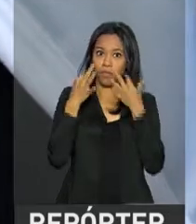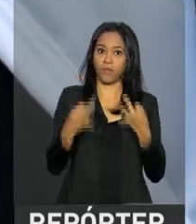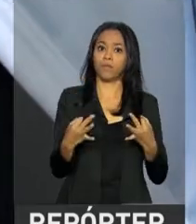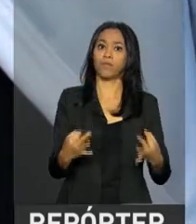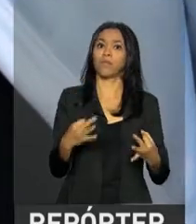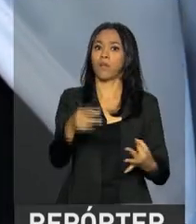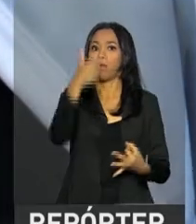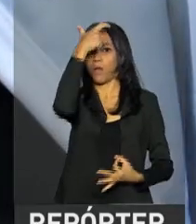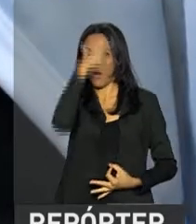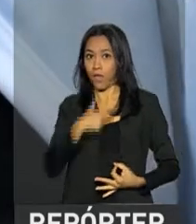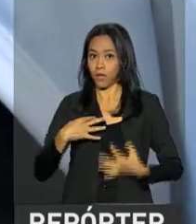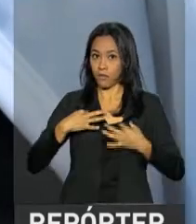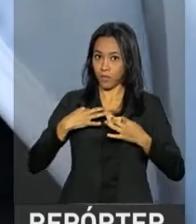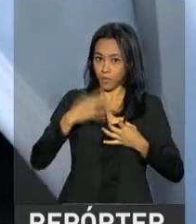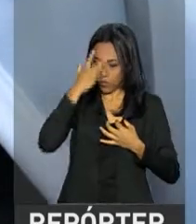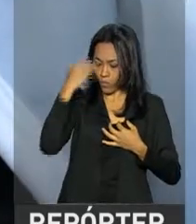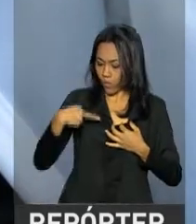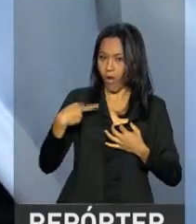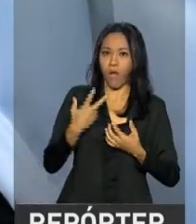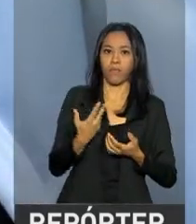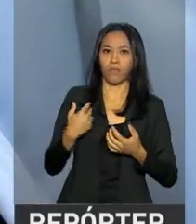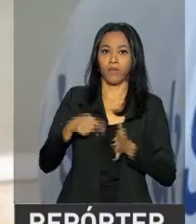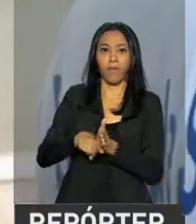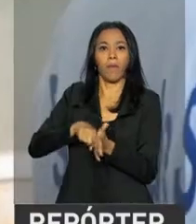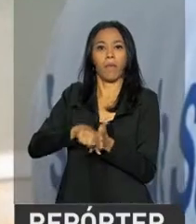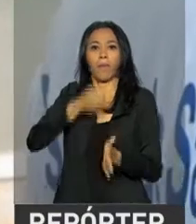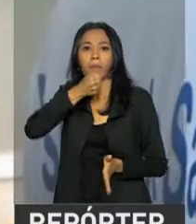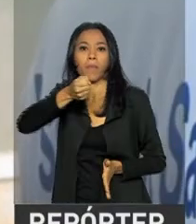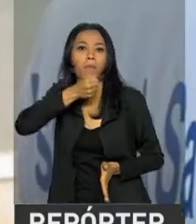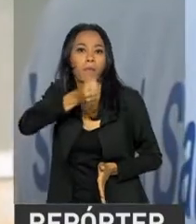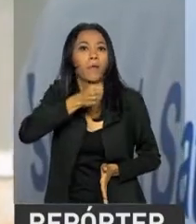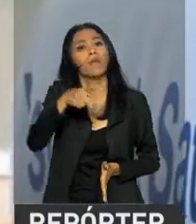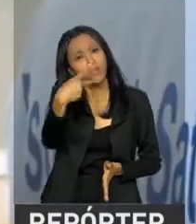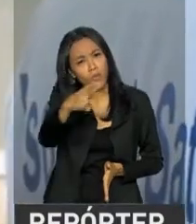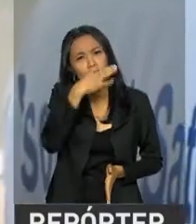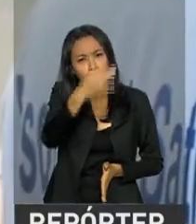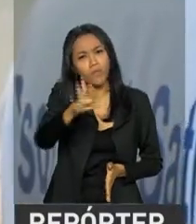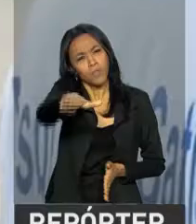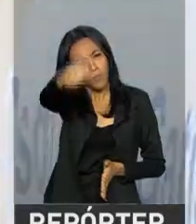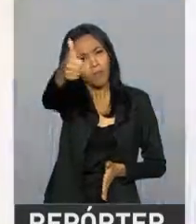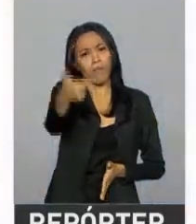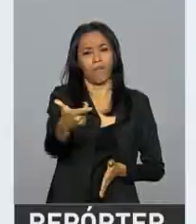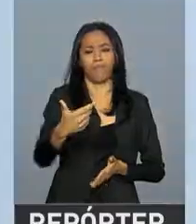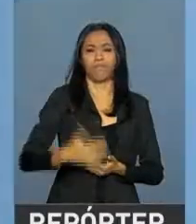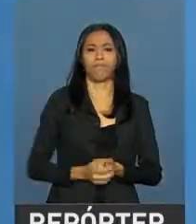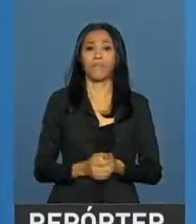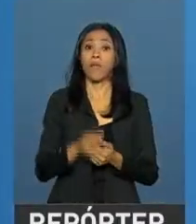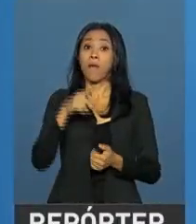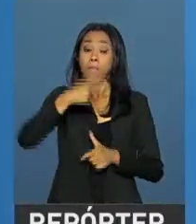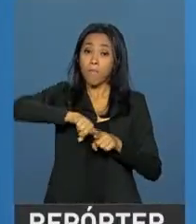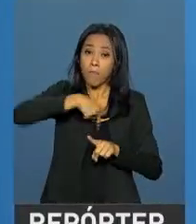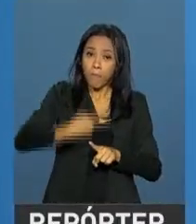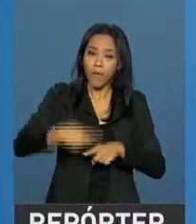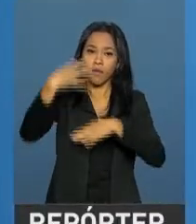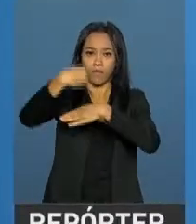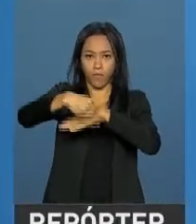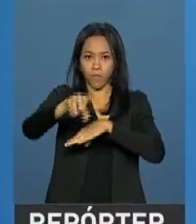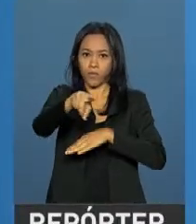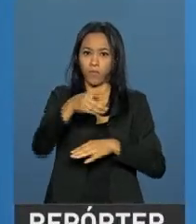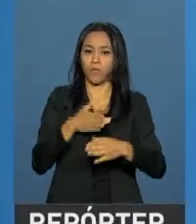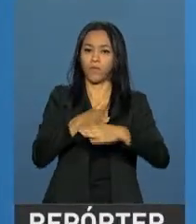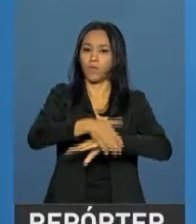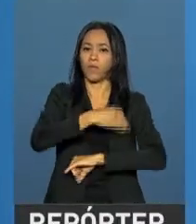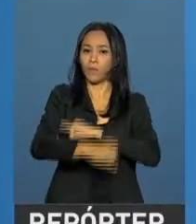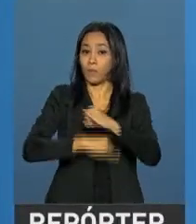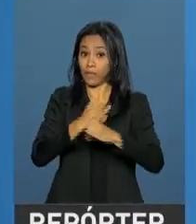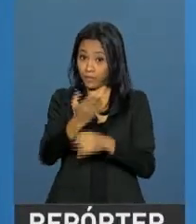nossos pesquisadores e dê sua opinião. Afinal, você é o nosso melhor fiscal. Para mais informações, acesse o site